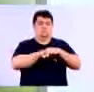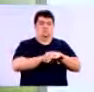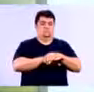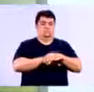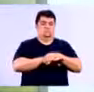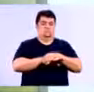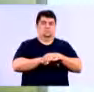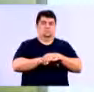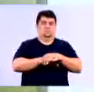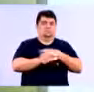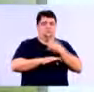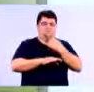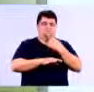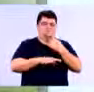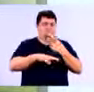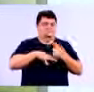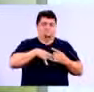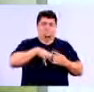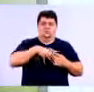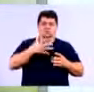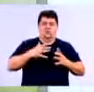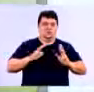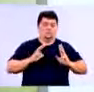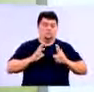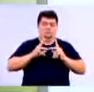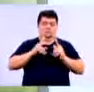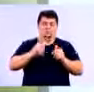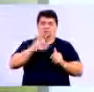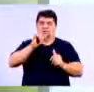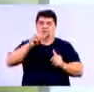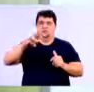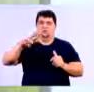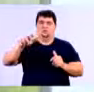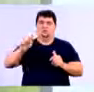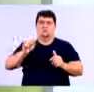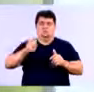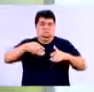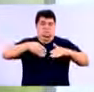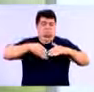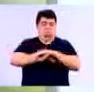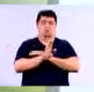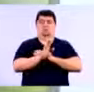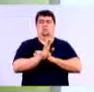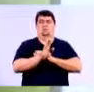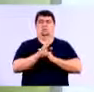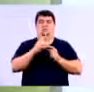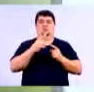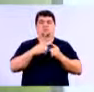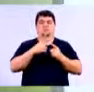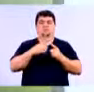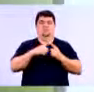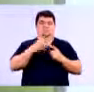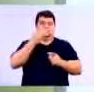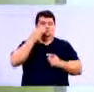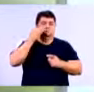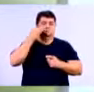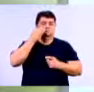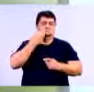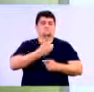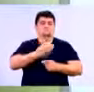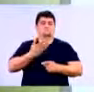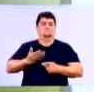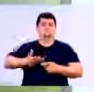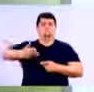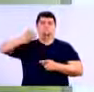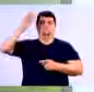não tem coragem de investir em tudo. Sabe por quê? Preste atenção. Porque isso retrata a nossa experiência de vida.